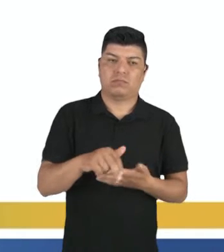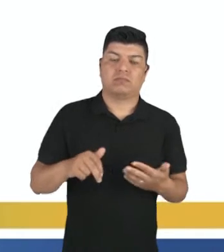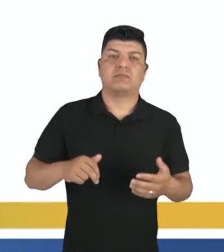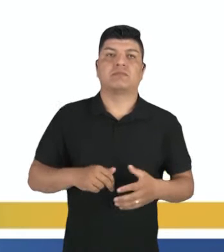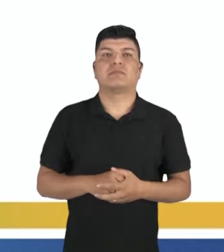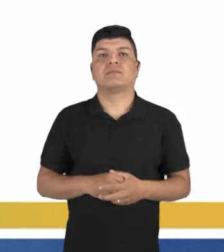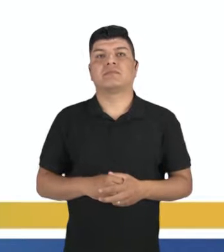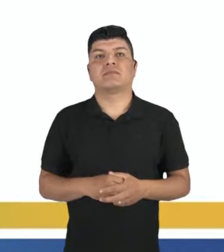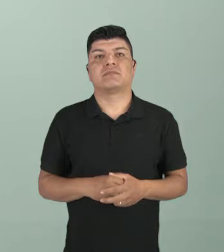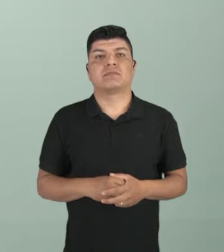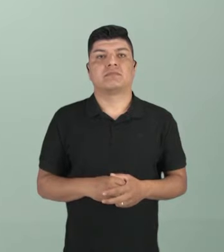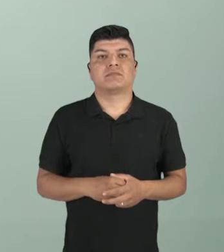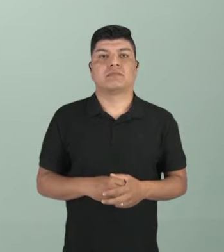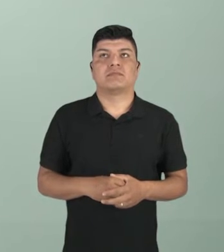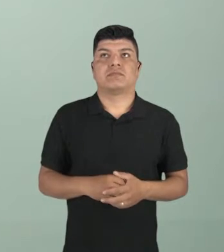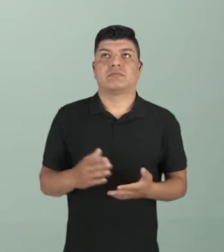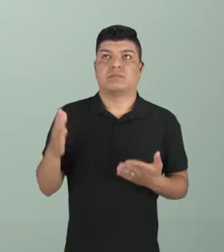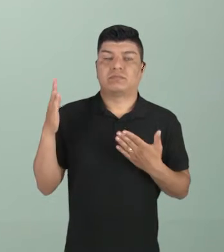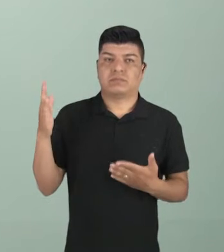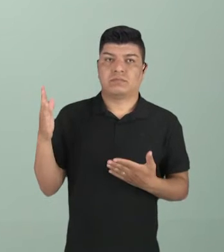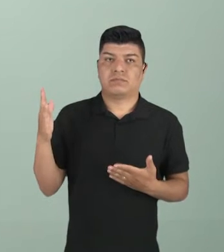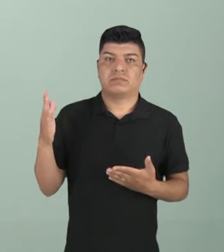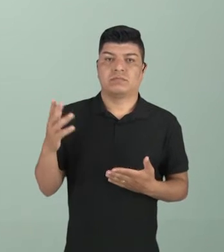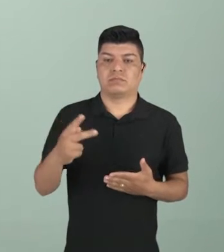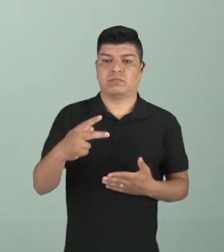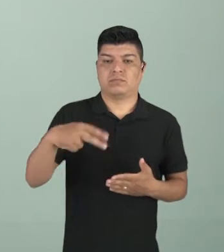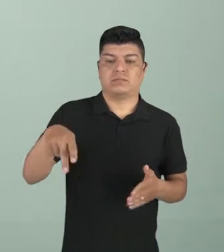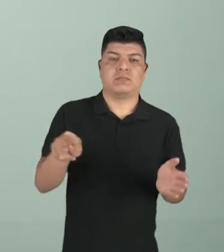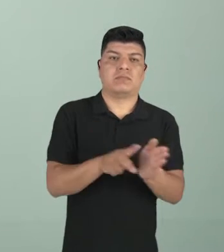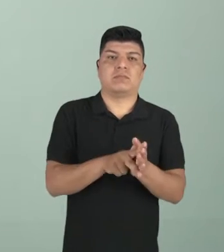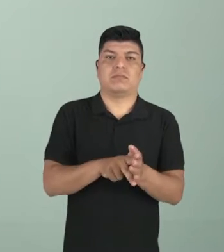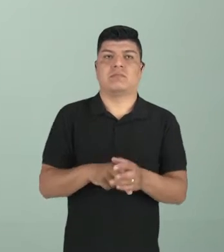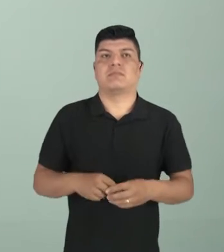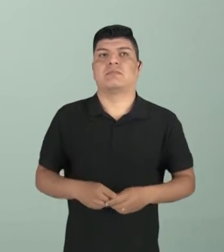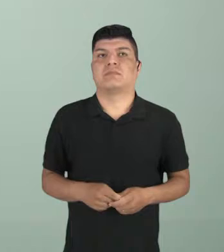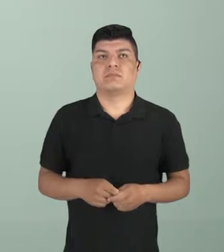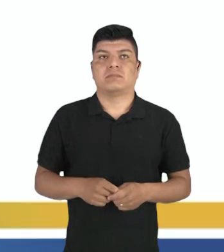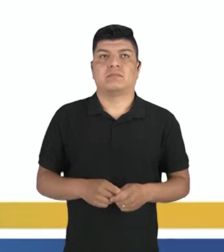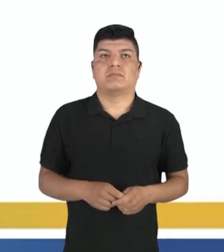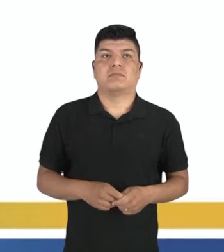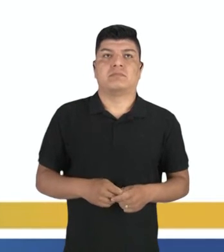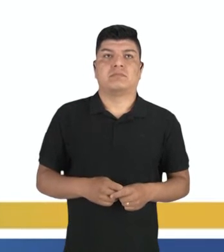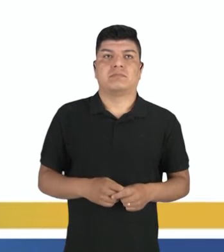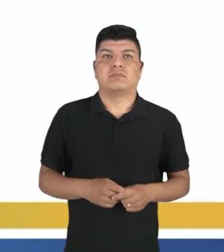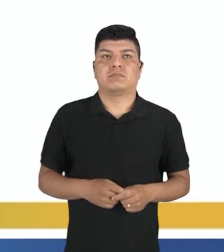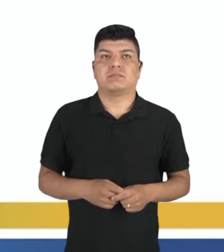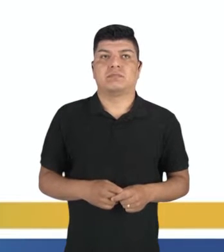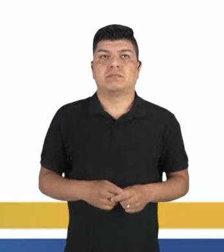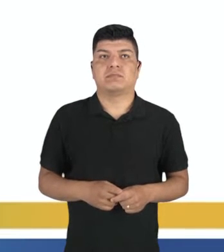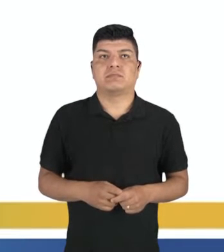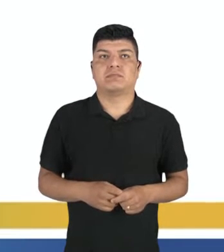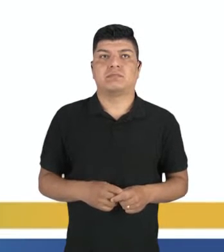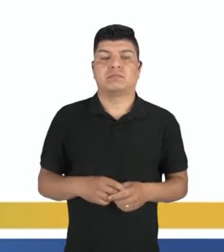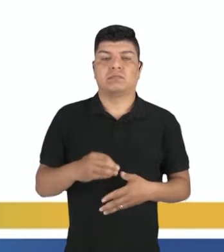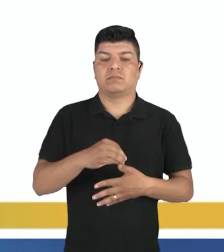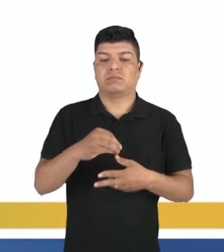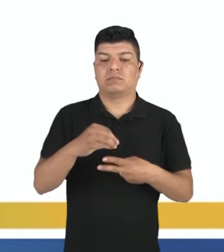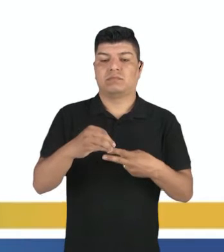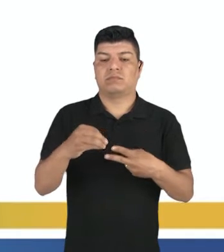ok? Mas aí, nesse caso, é um pronome pessoal. Vamos lá para a próxima.